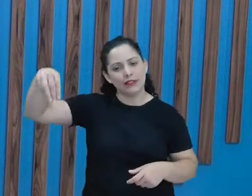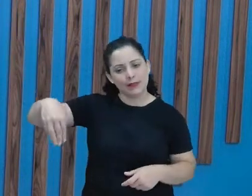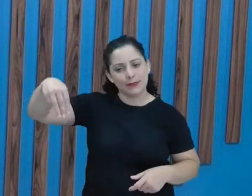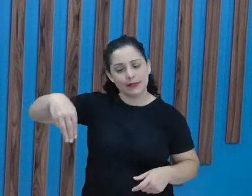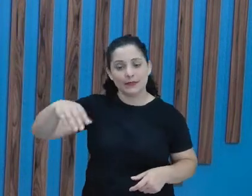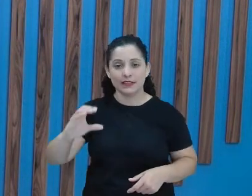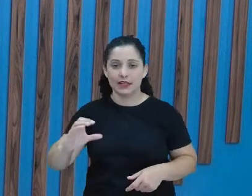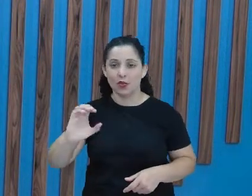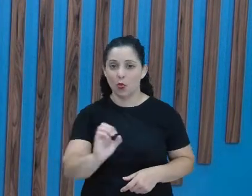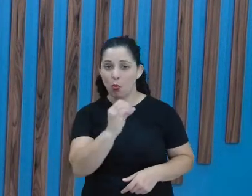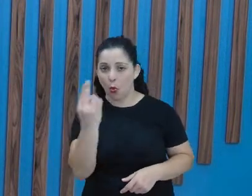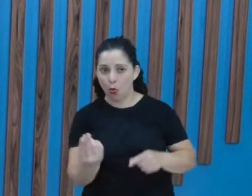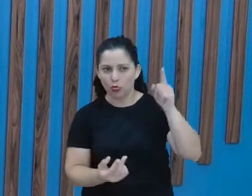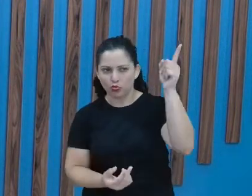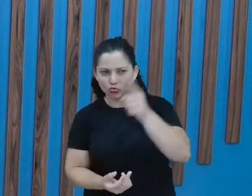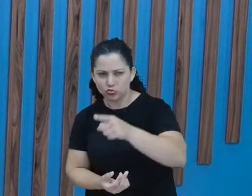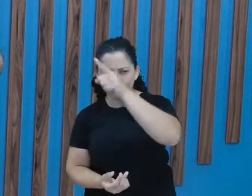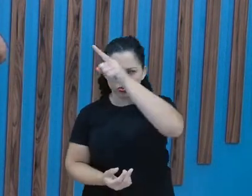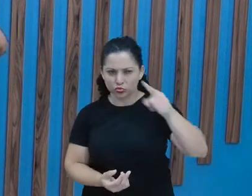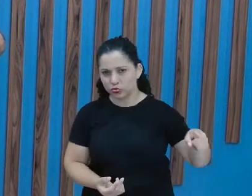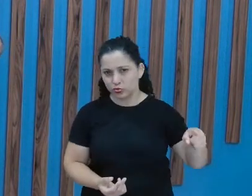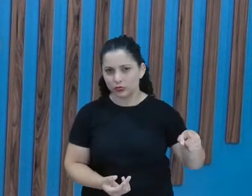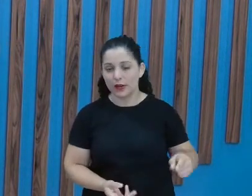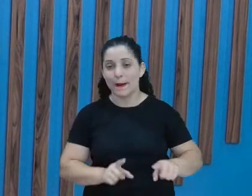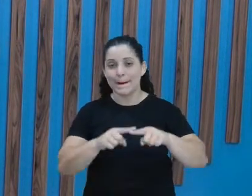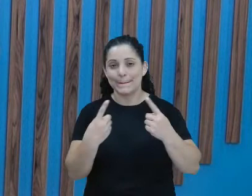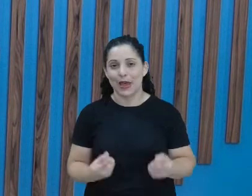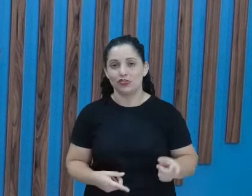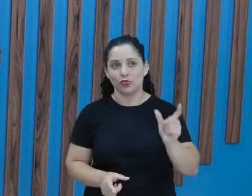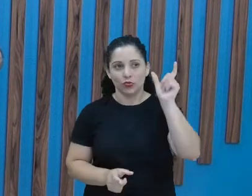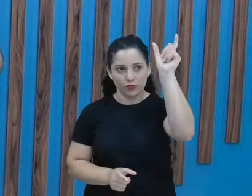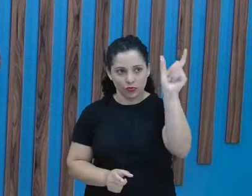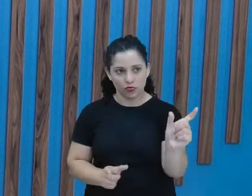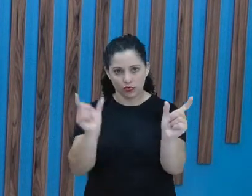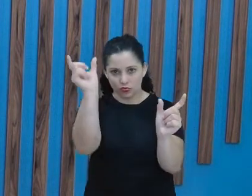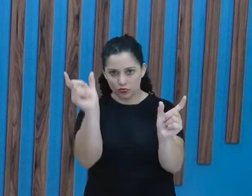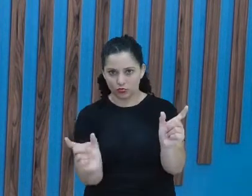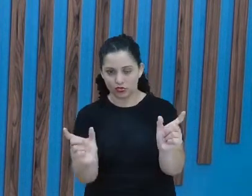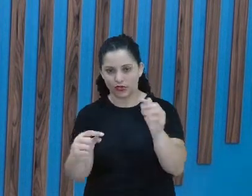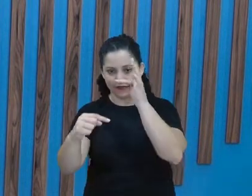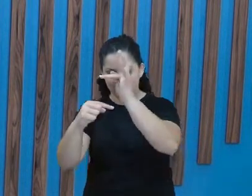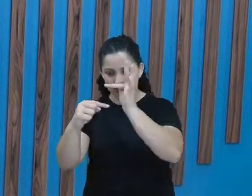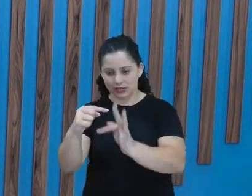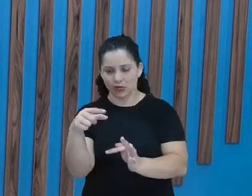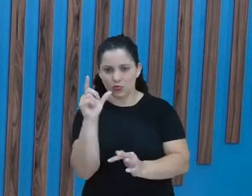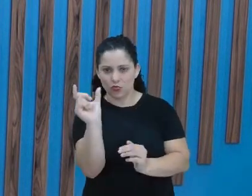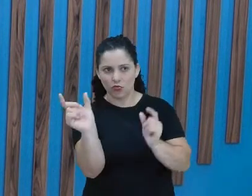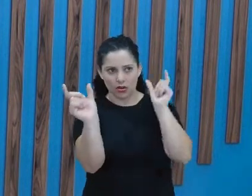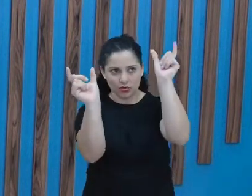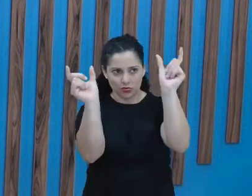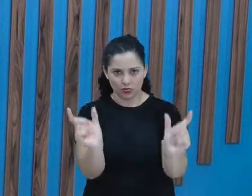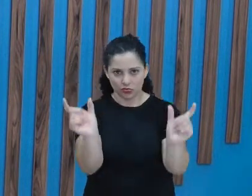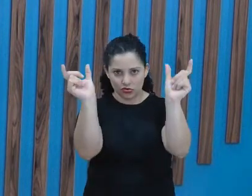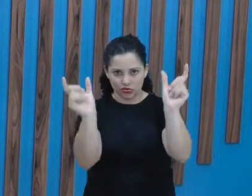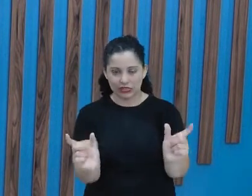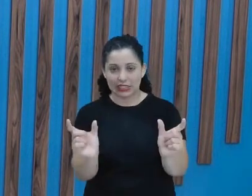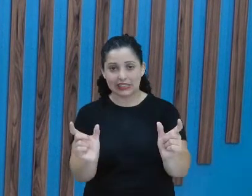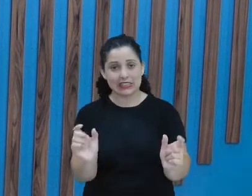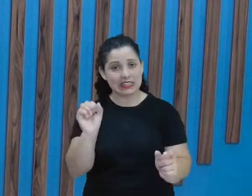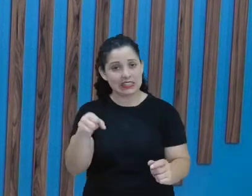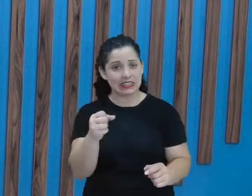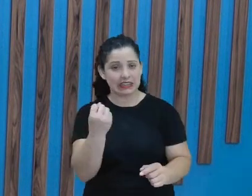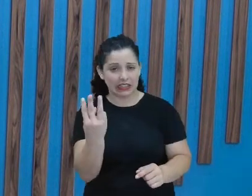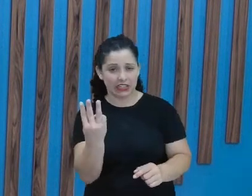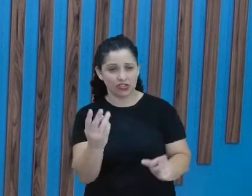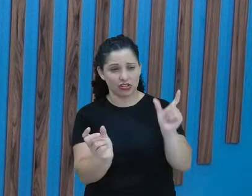método borboleta. Lembrando que borboleta é só quando for duas frações. Quando for três, eu aconselho tirar o MMC,